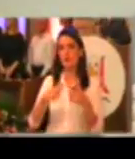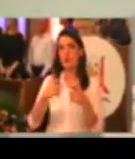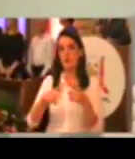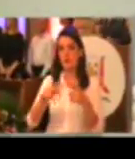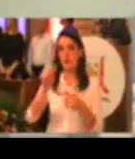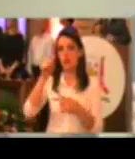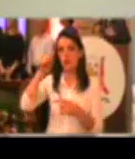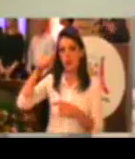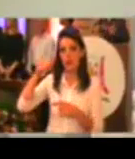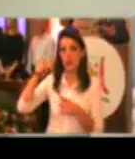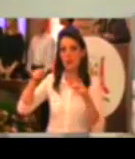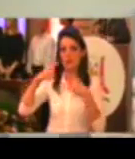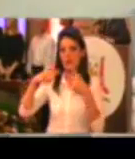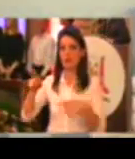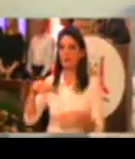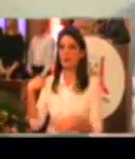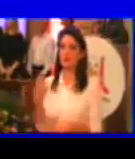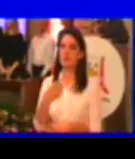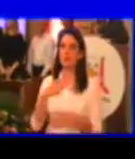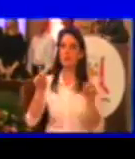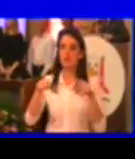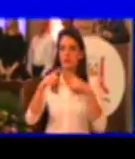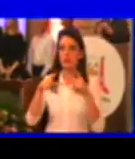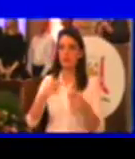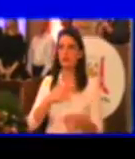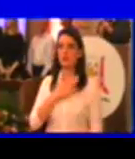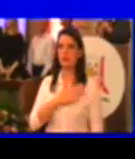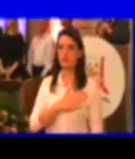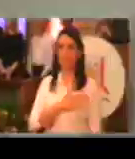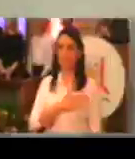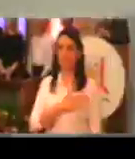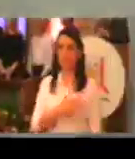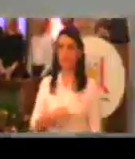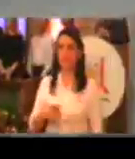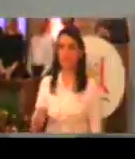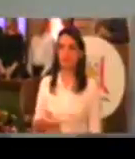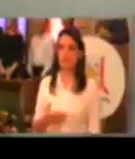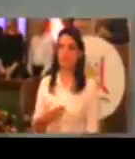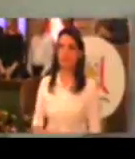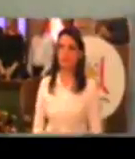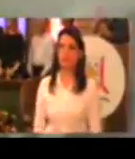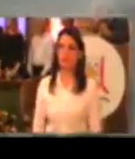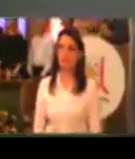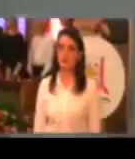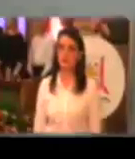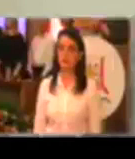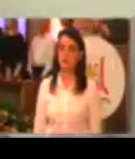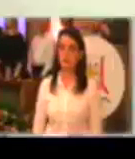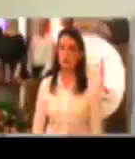com um problema para rodar o hino, nós vamos cantar o hino nacional brasileiro.